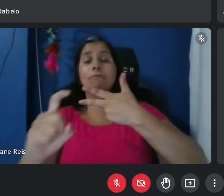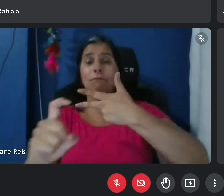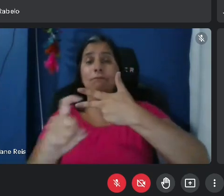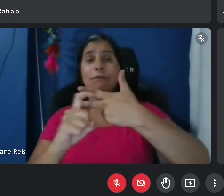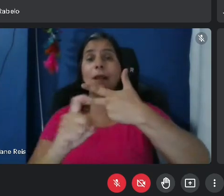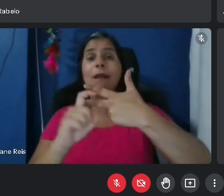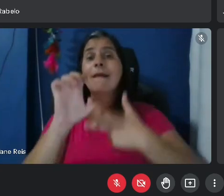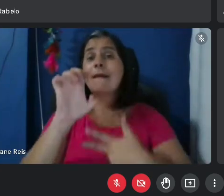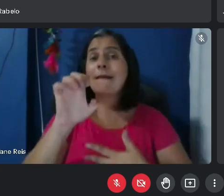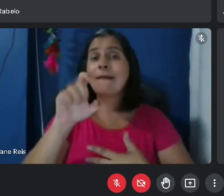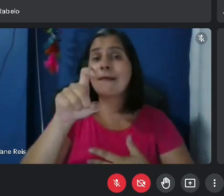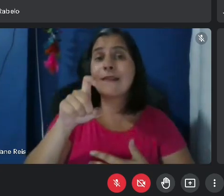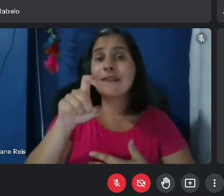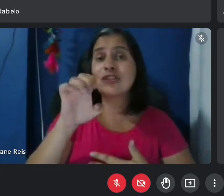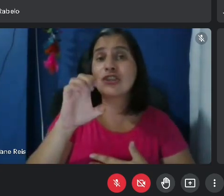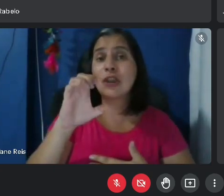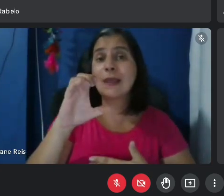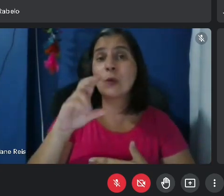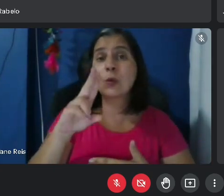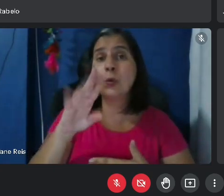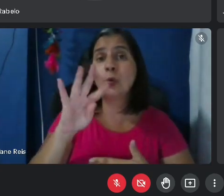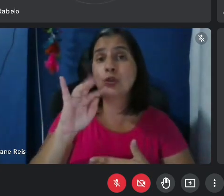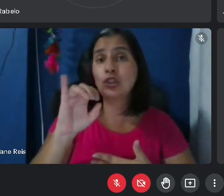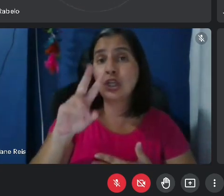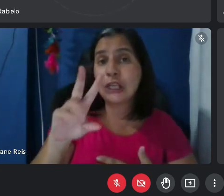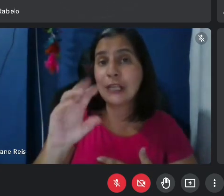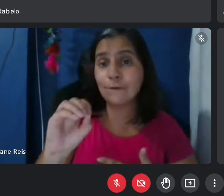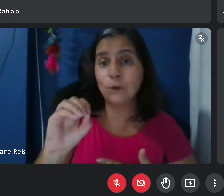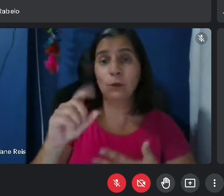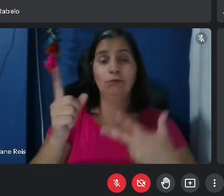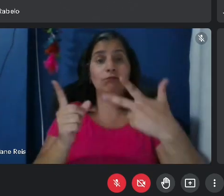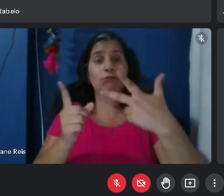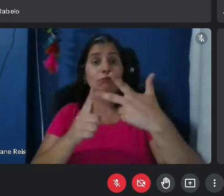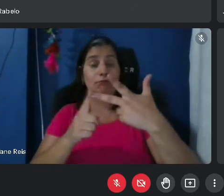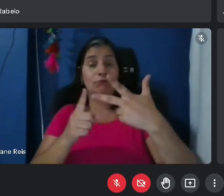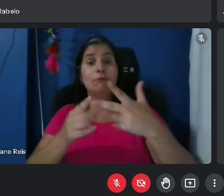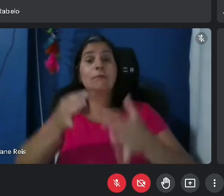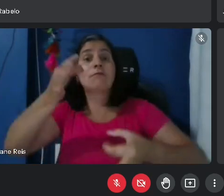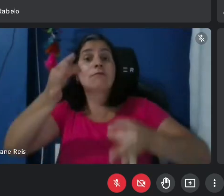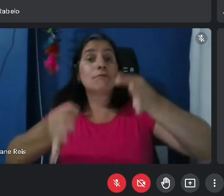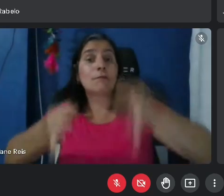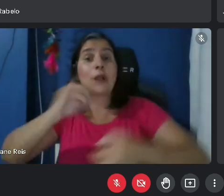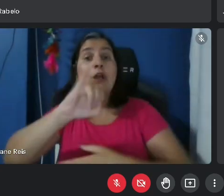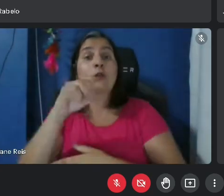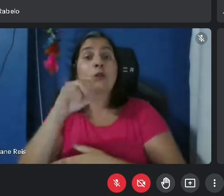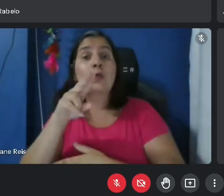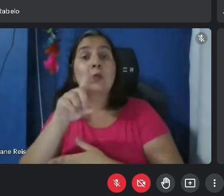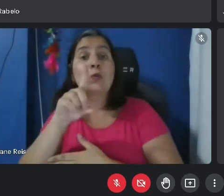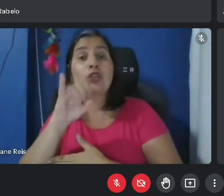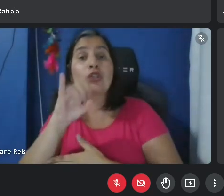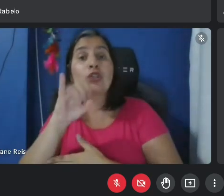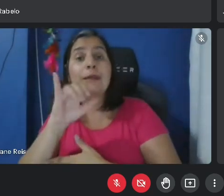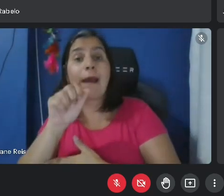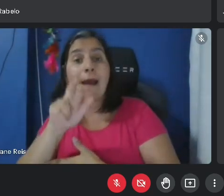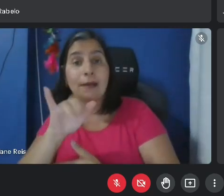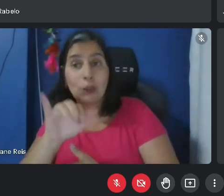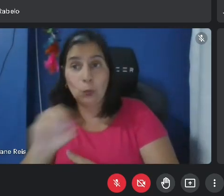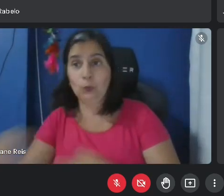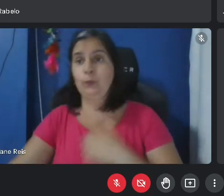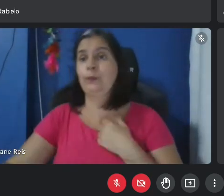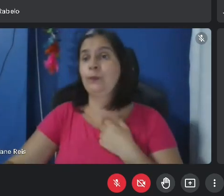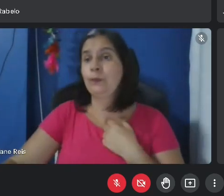O segundo poder é o executivo. E o terceiro poder é o judiciário.